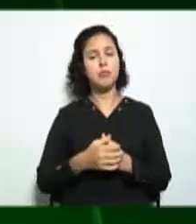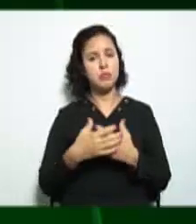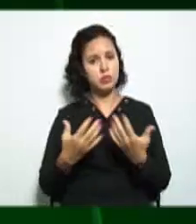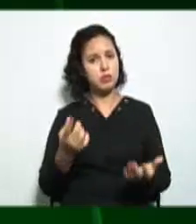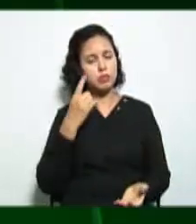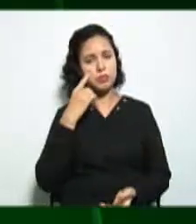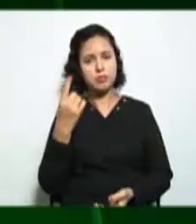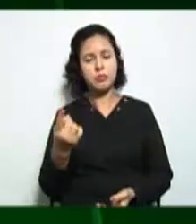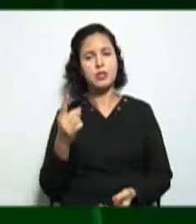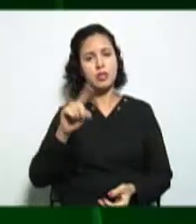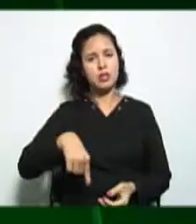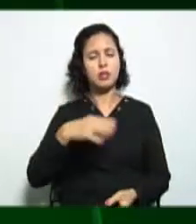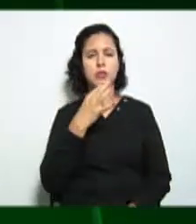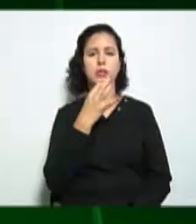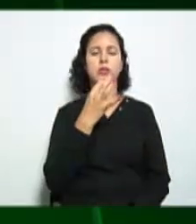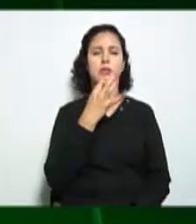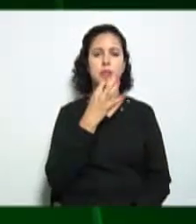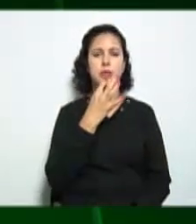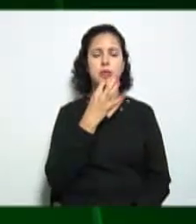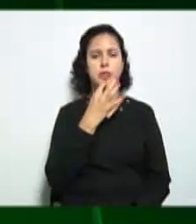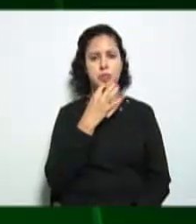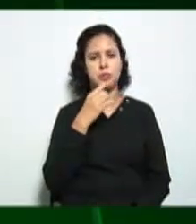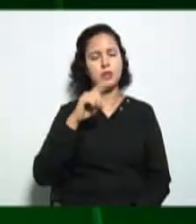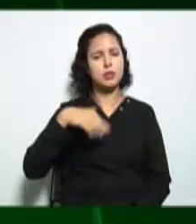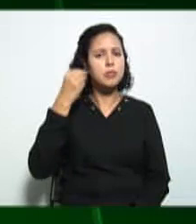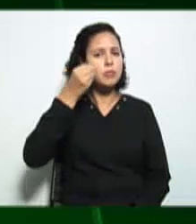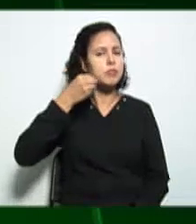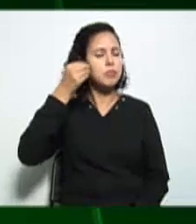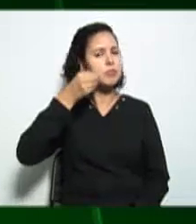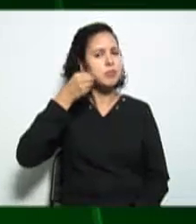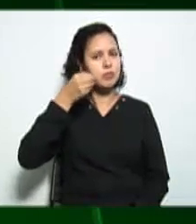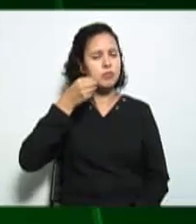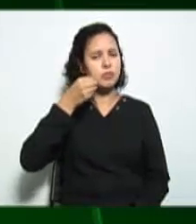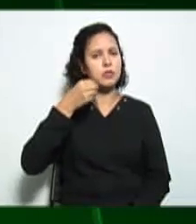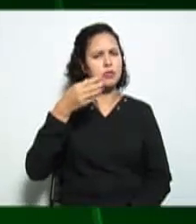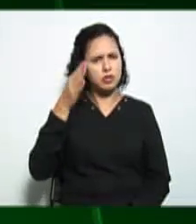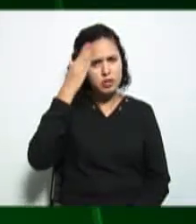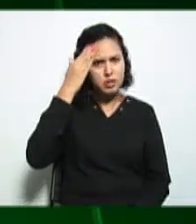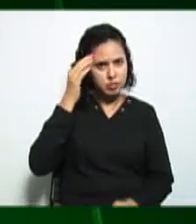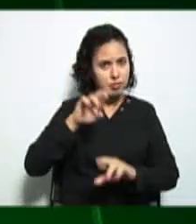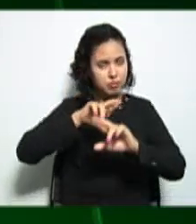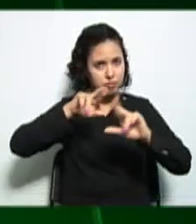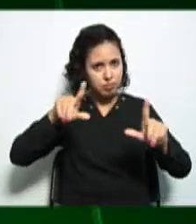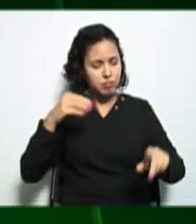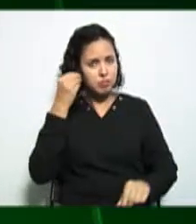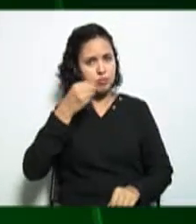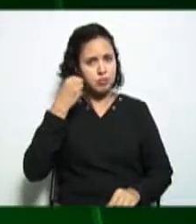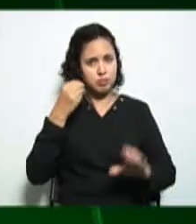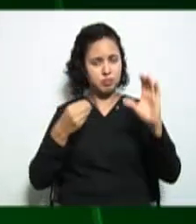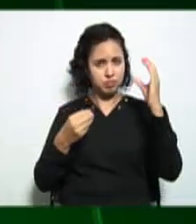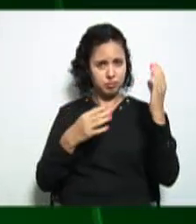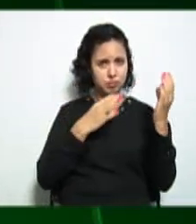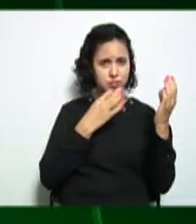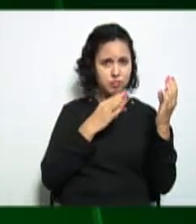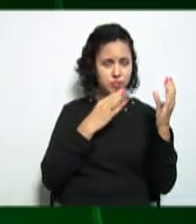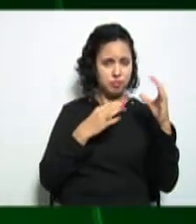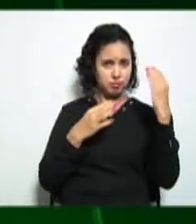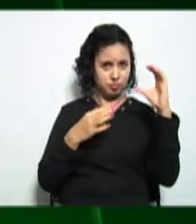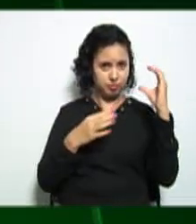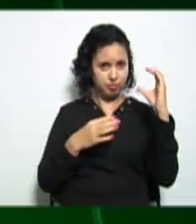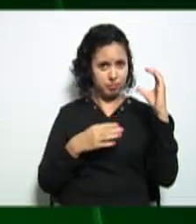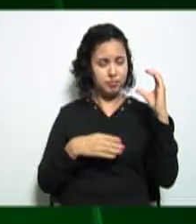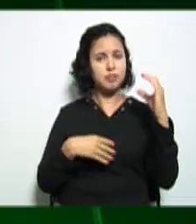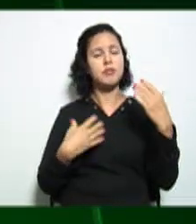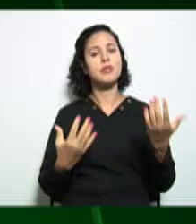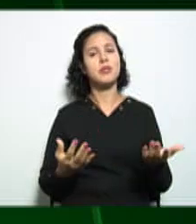ver também é conhecimento, nesse caso, senso comum. Você sabe diferenciar senso comum de conhecimento científico?